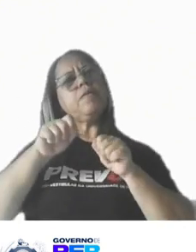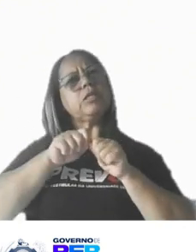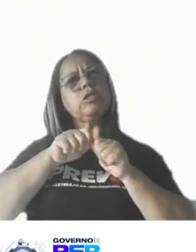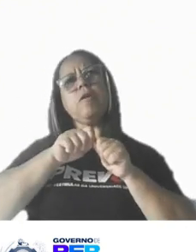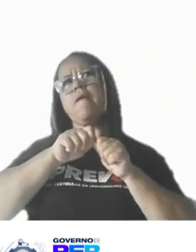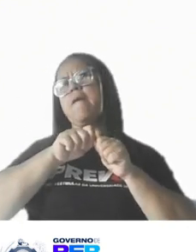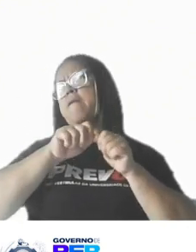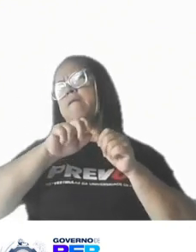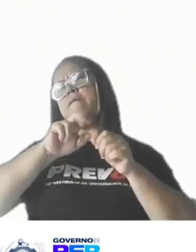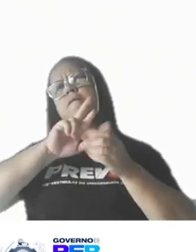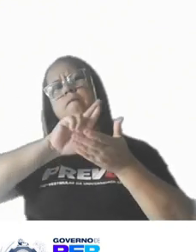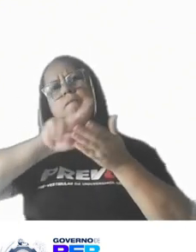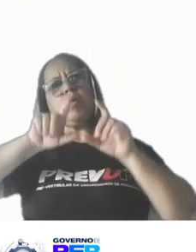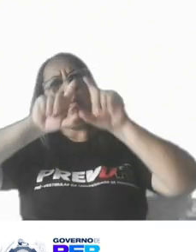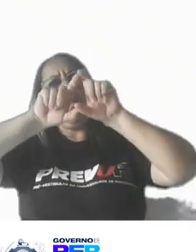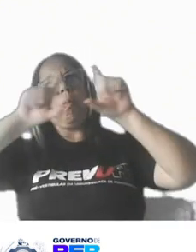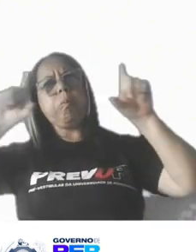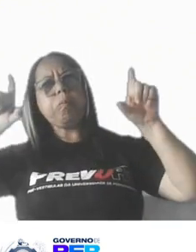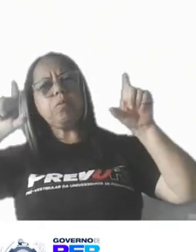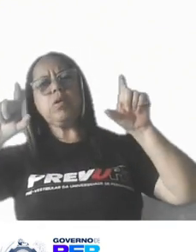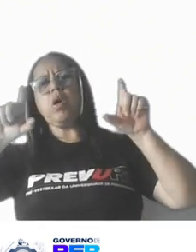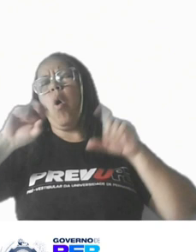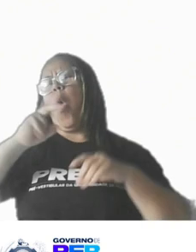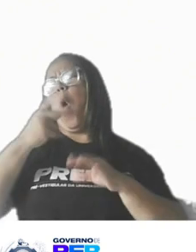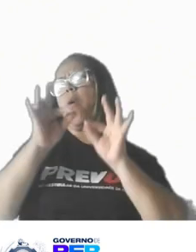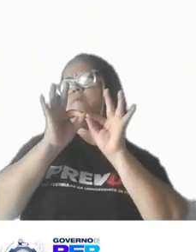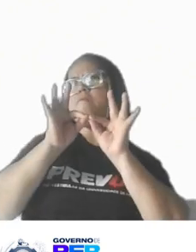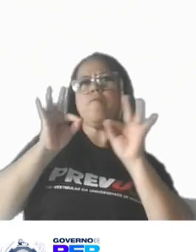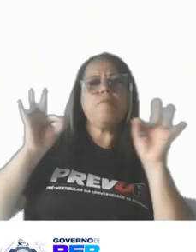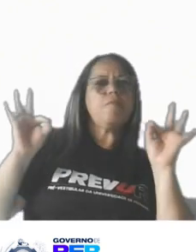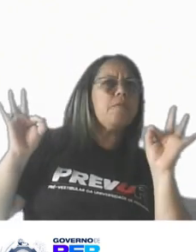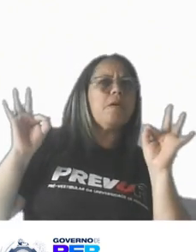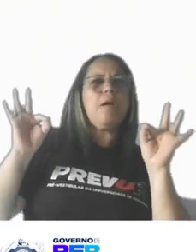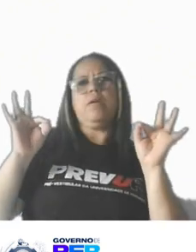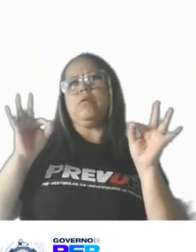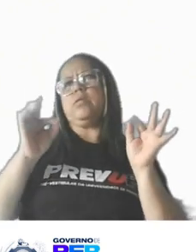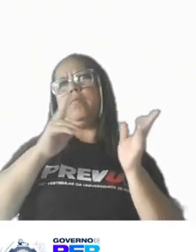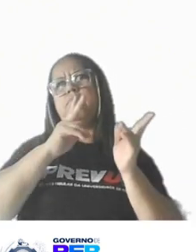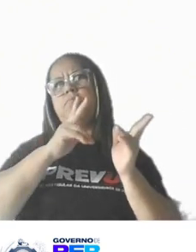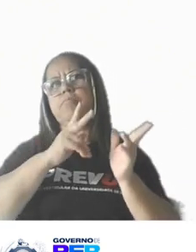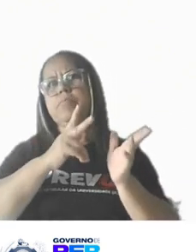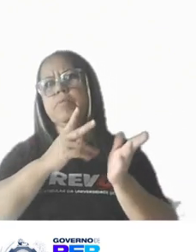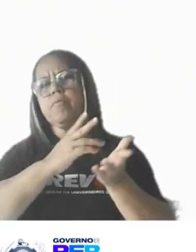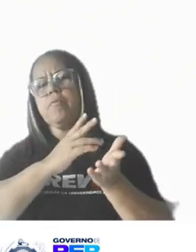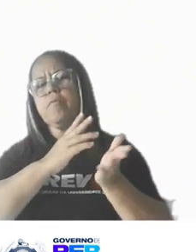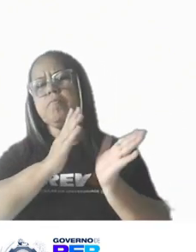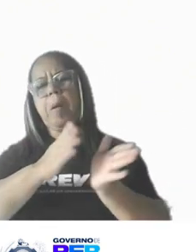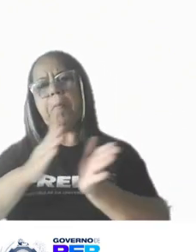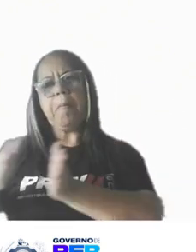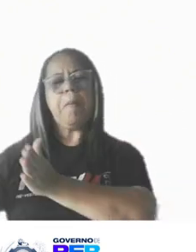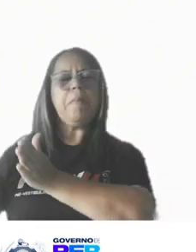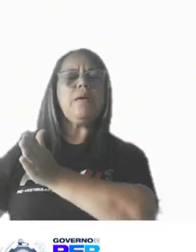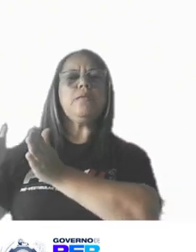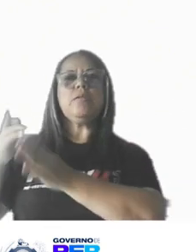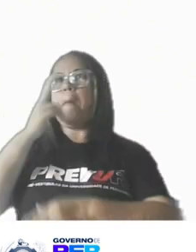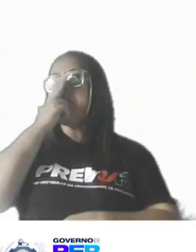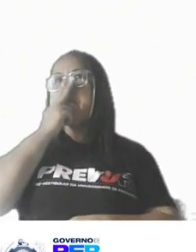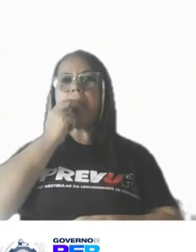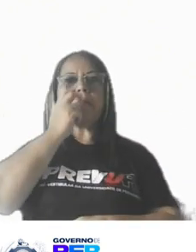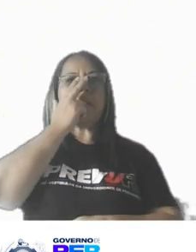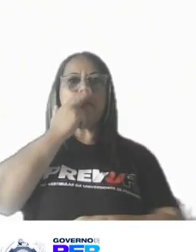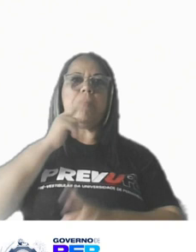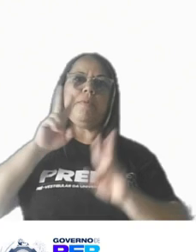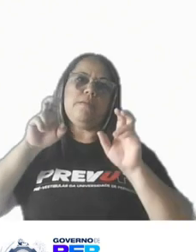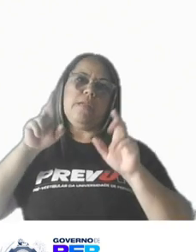enunciados, ou um período composto, ou várias orações sequenciais com o mesmo tema. Então, essa